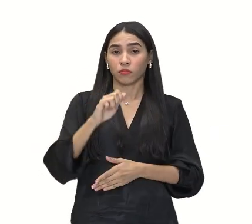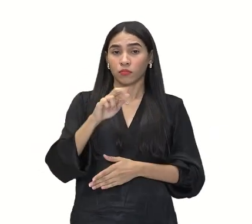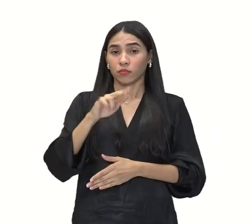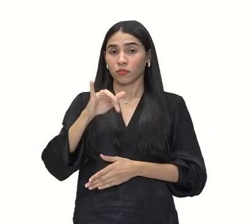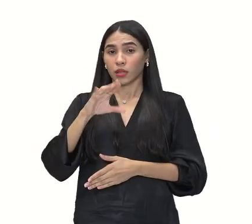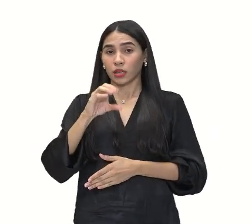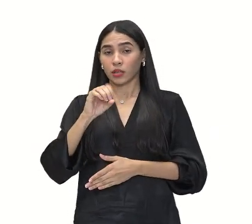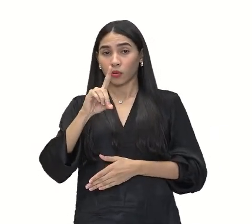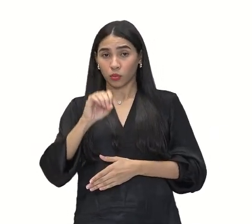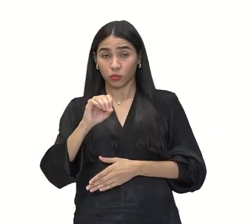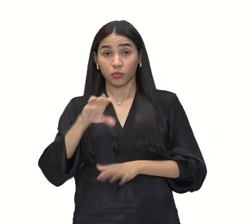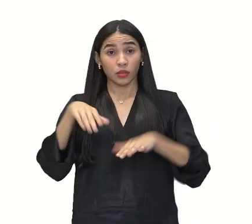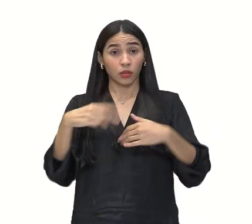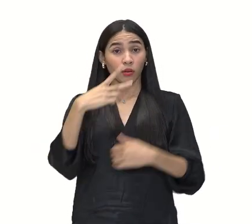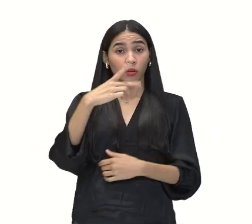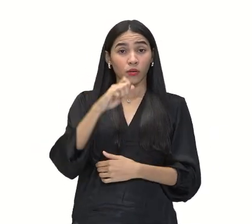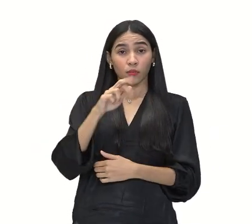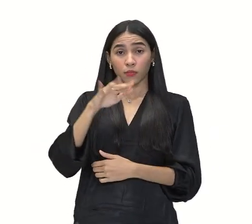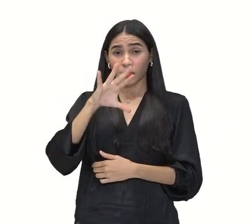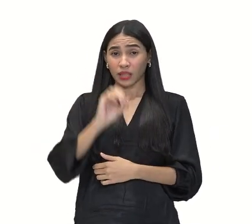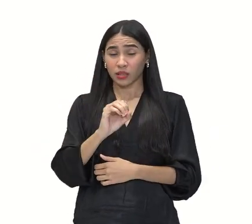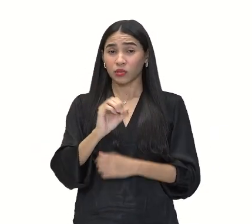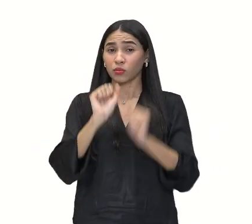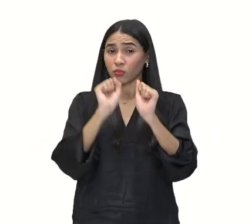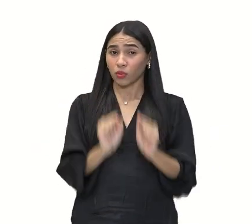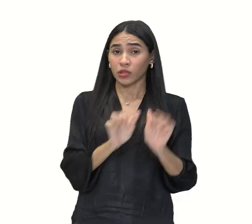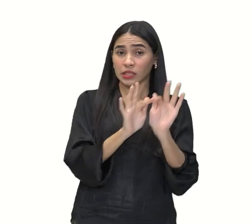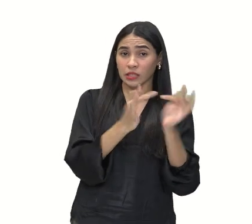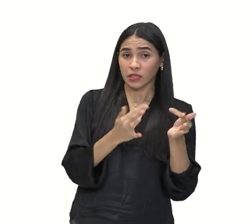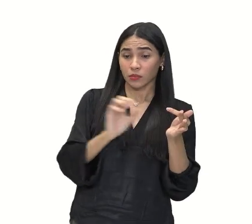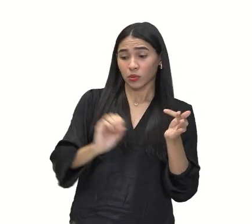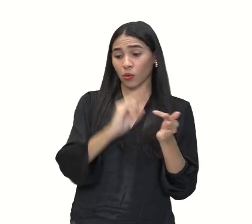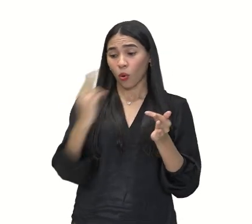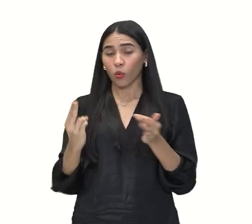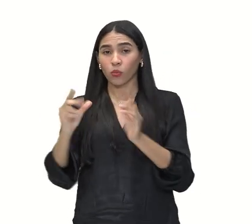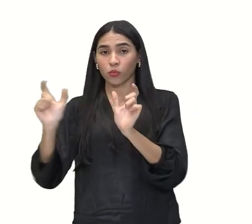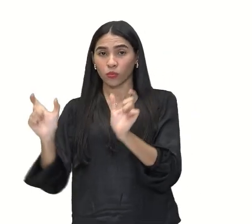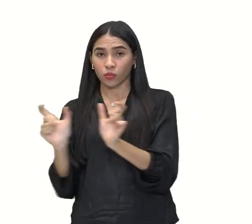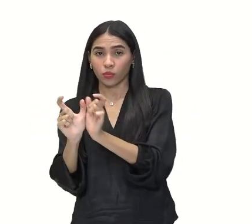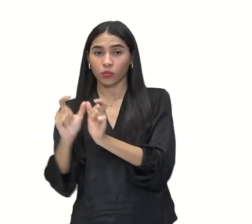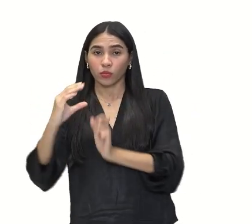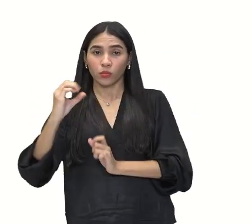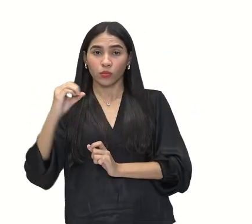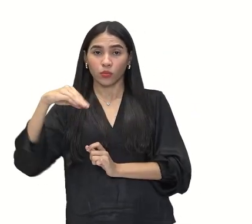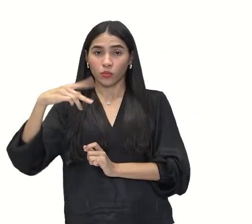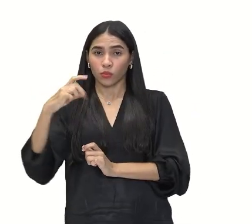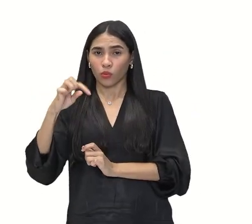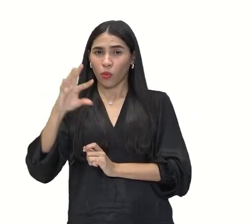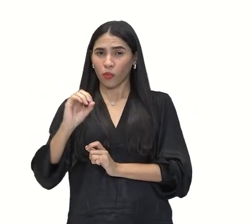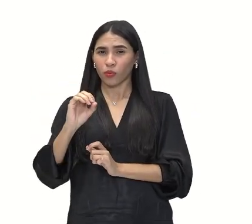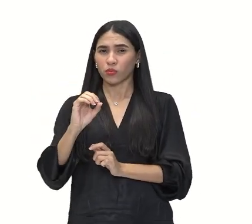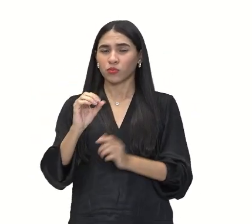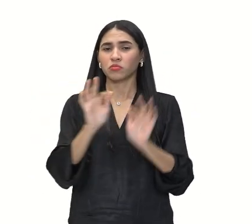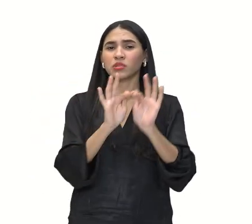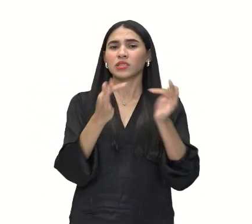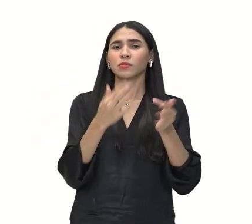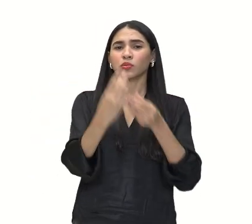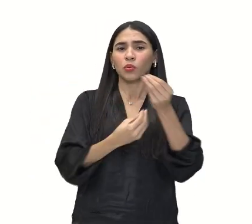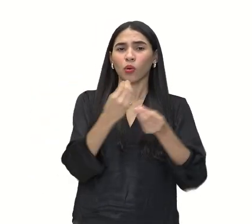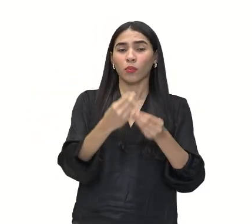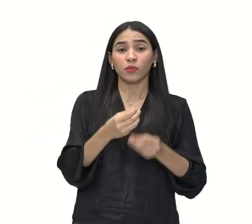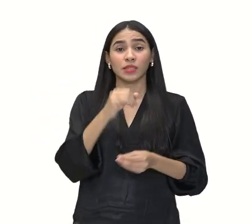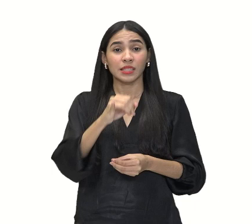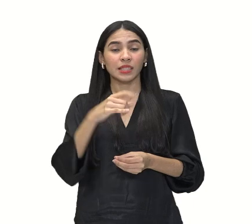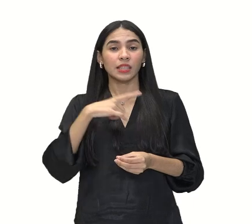ok? E esse período, ele pode ser simples ou composto. Quando eu terei um período simples? Quando eu